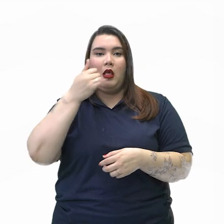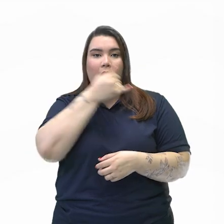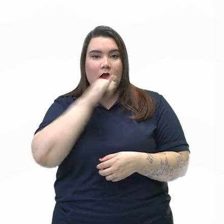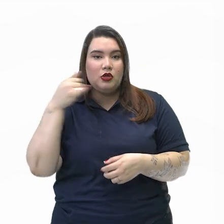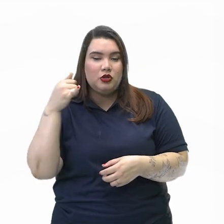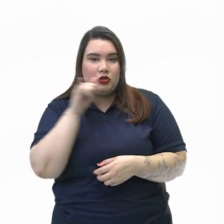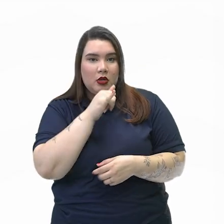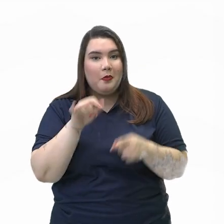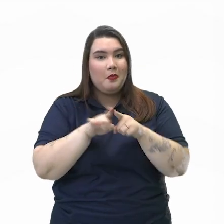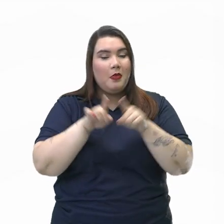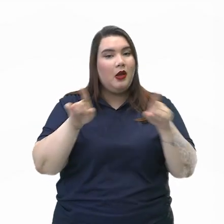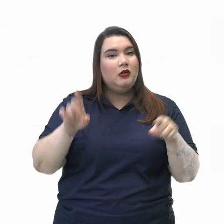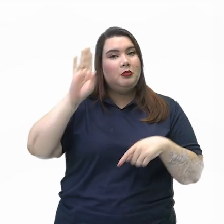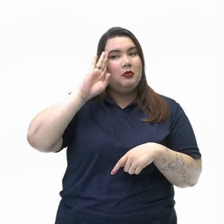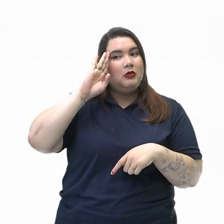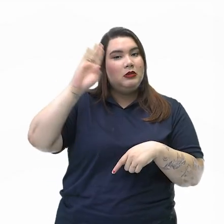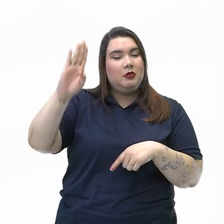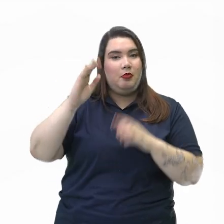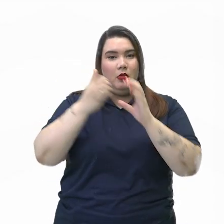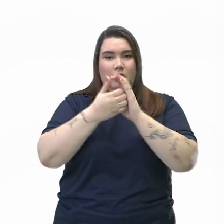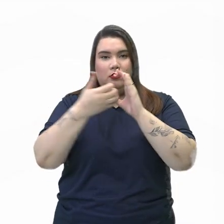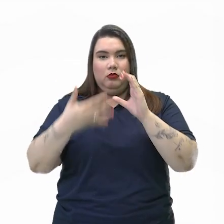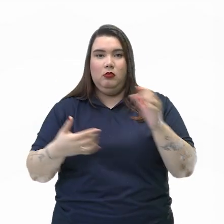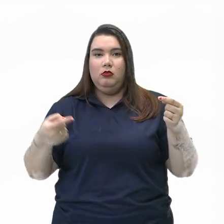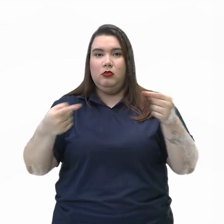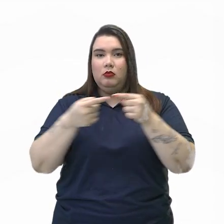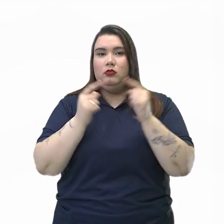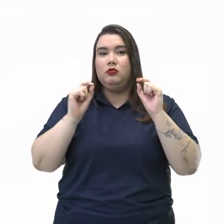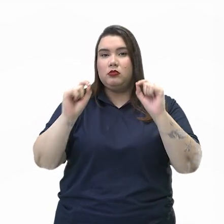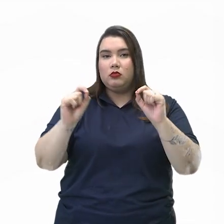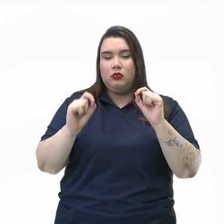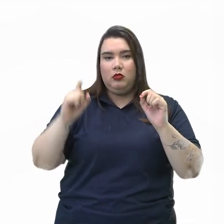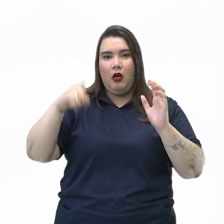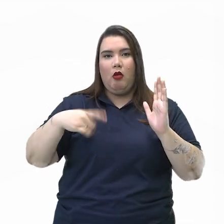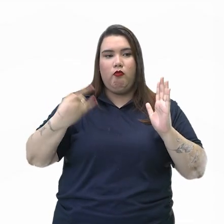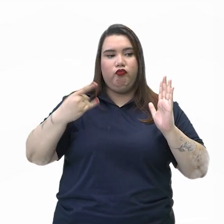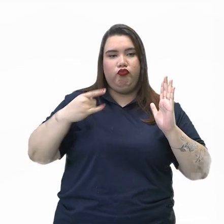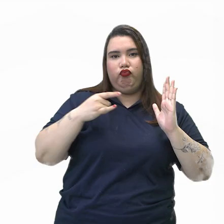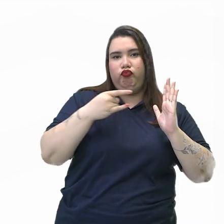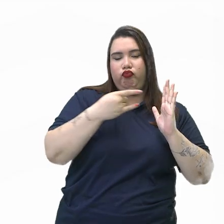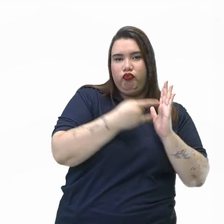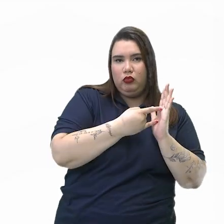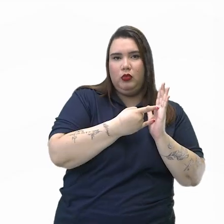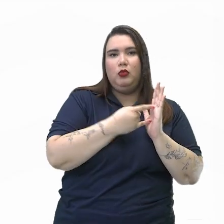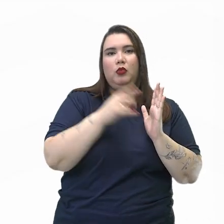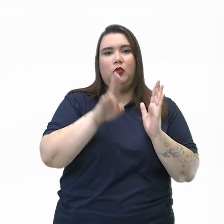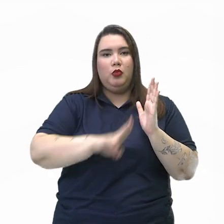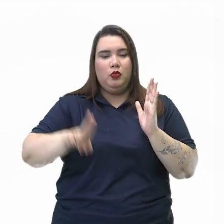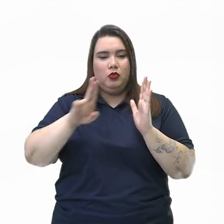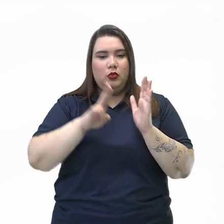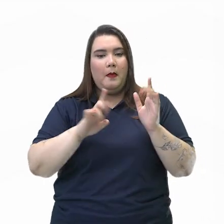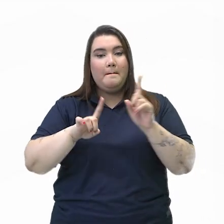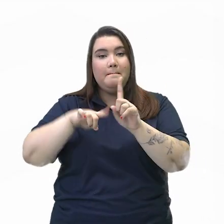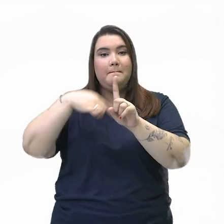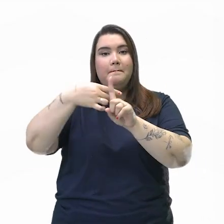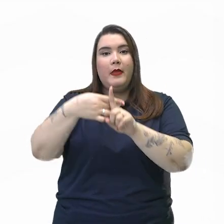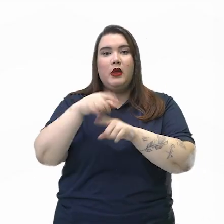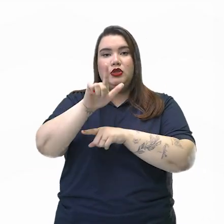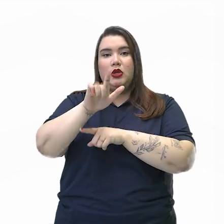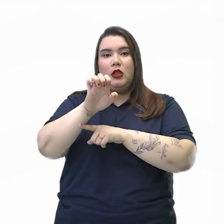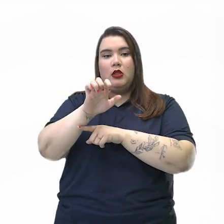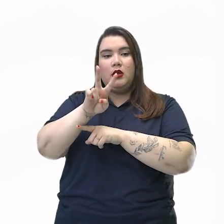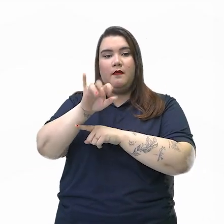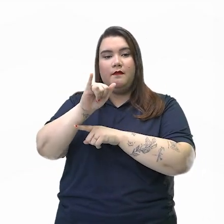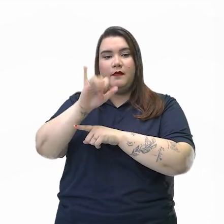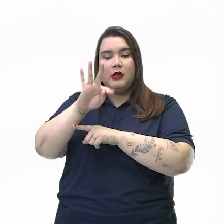mas o seu princípio de funcionamento é exatamente o eletromagnetismo com a levitação